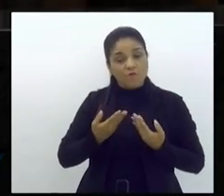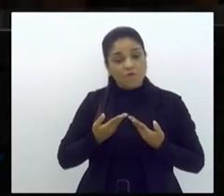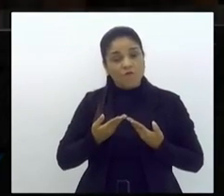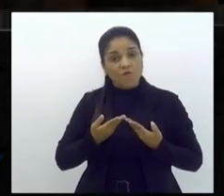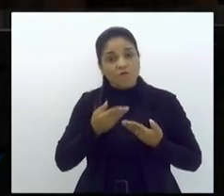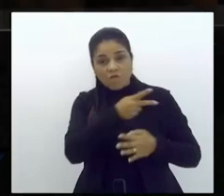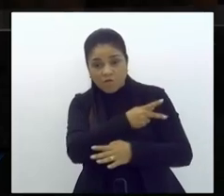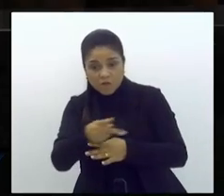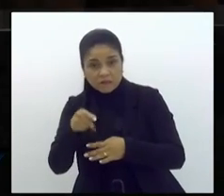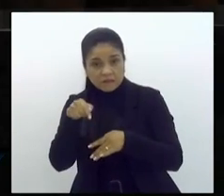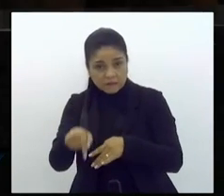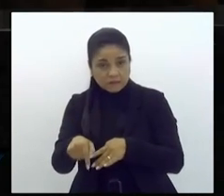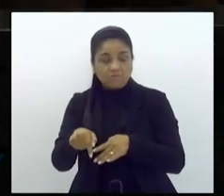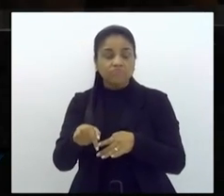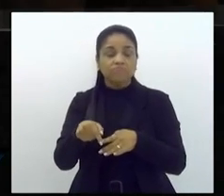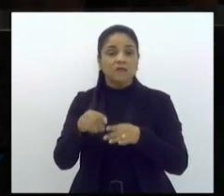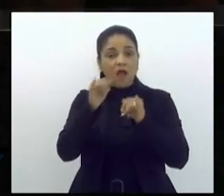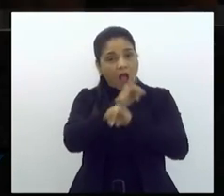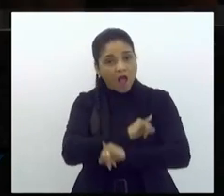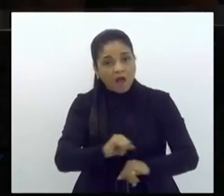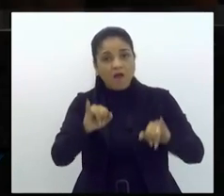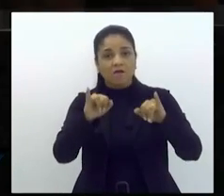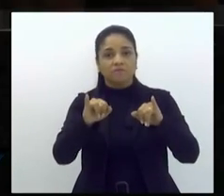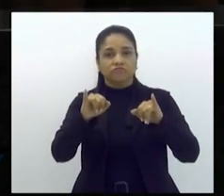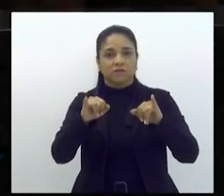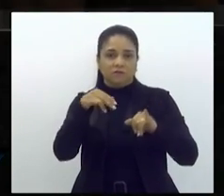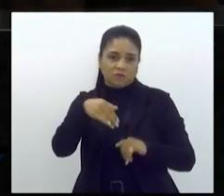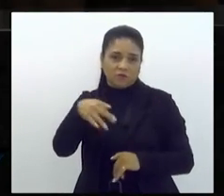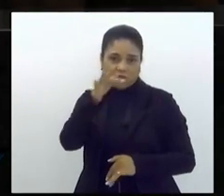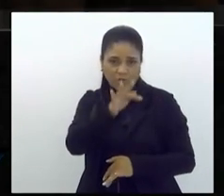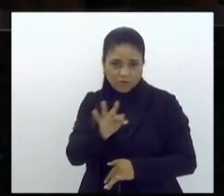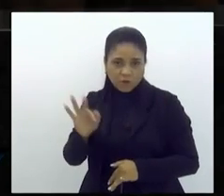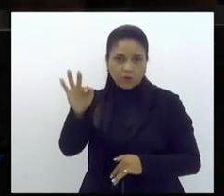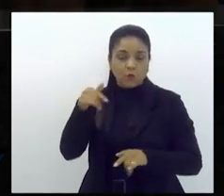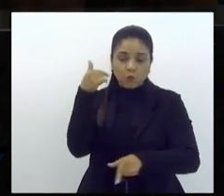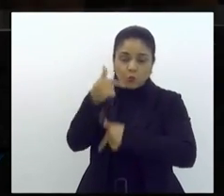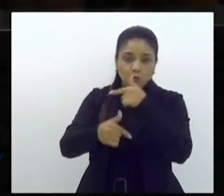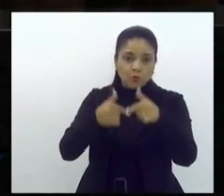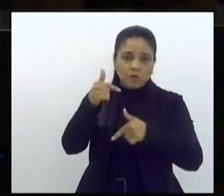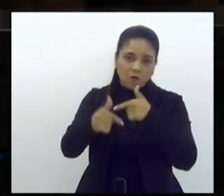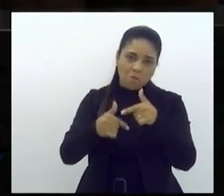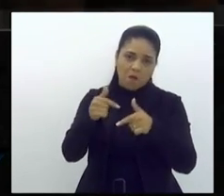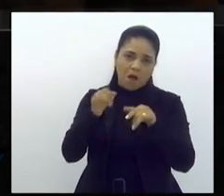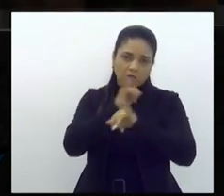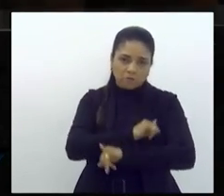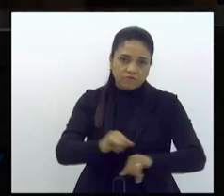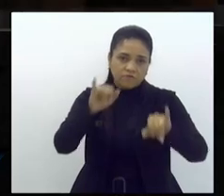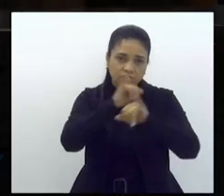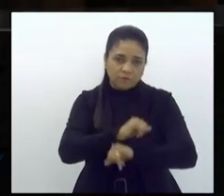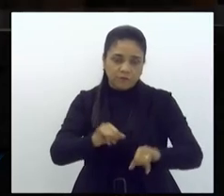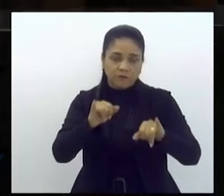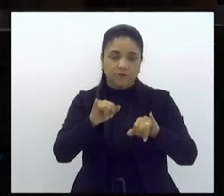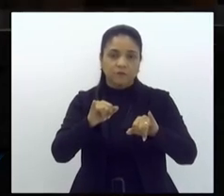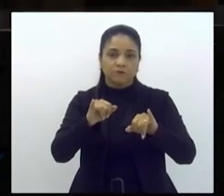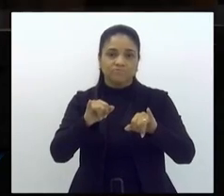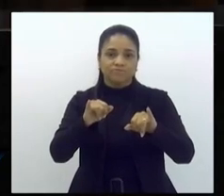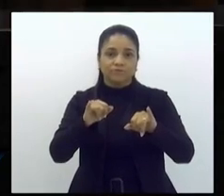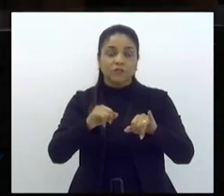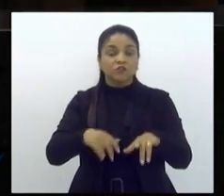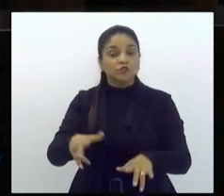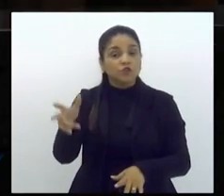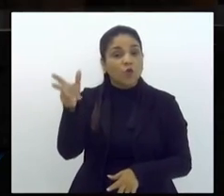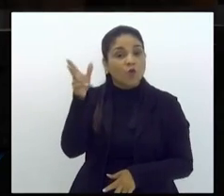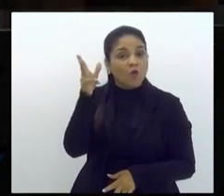anunciar prestar conta daquilo que eu estou fazendo Mas também fui num processo de audição